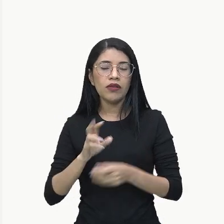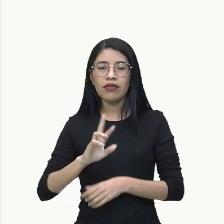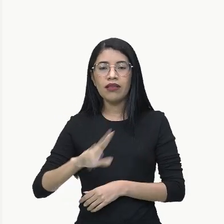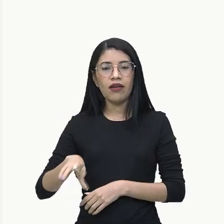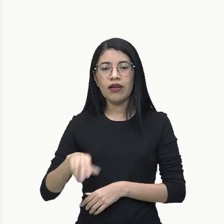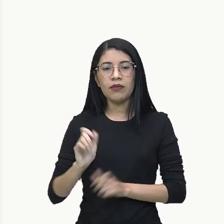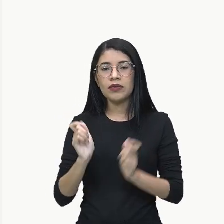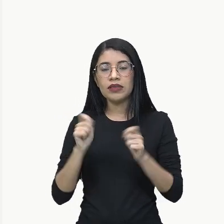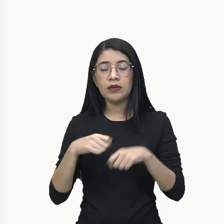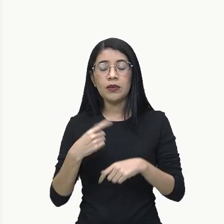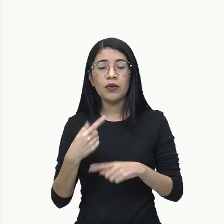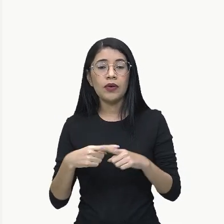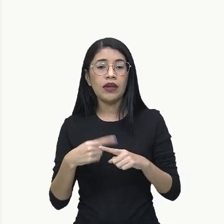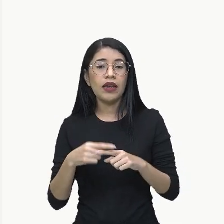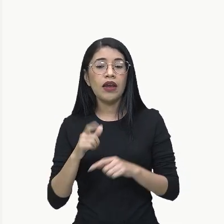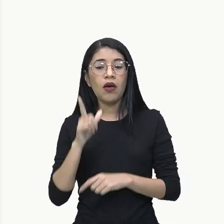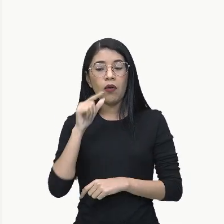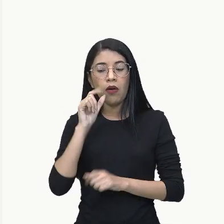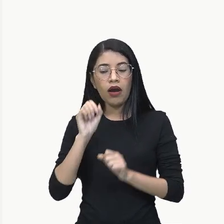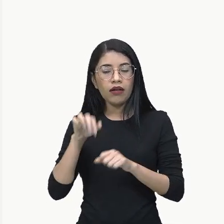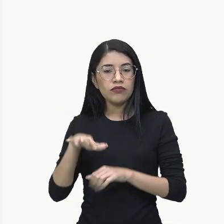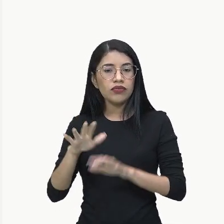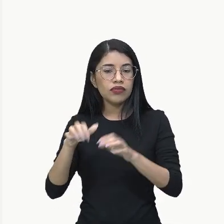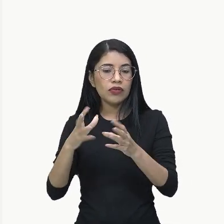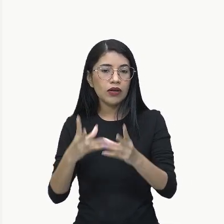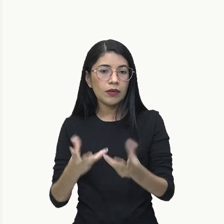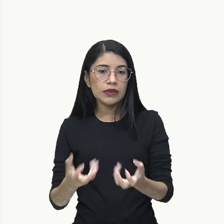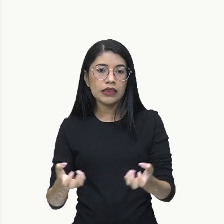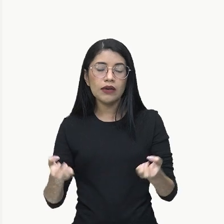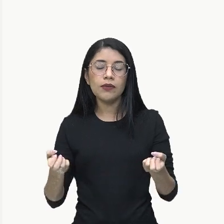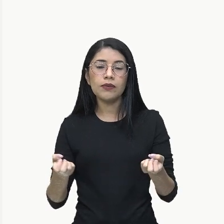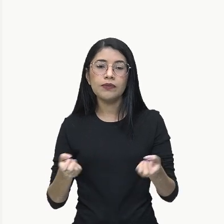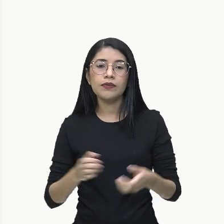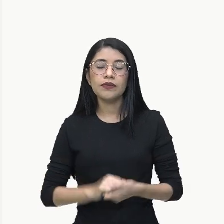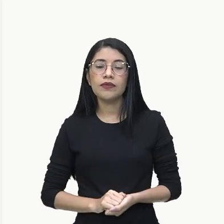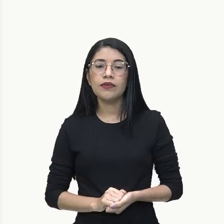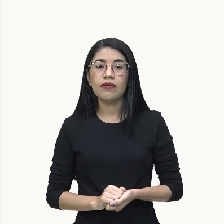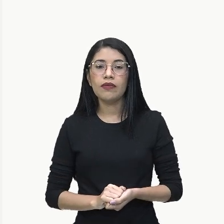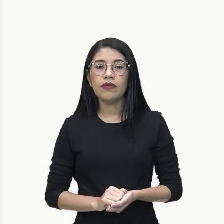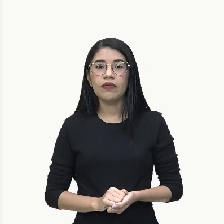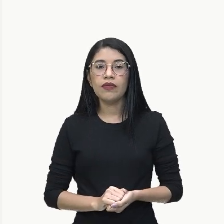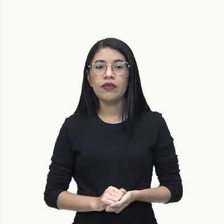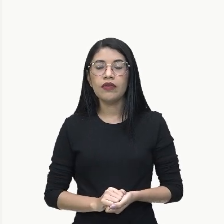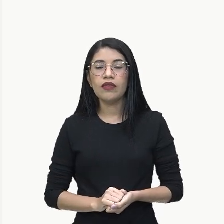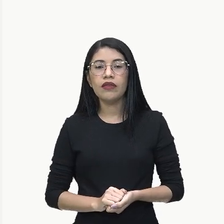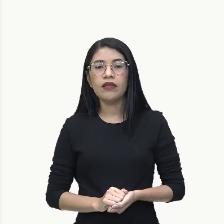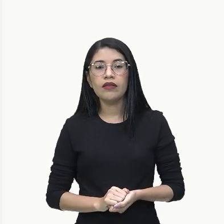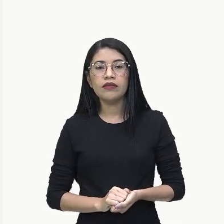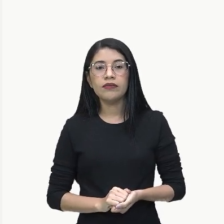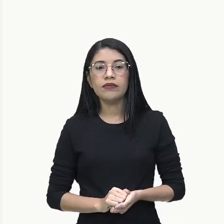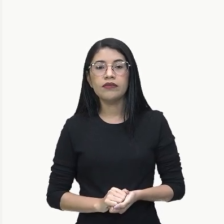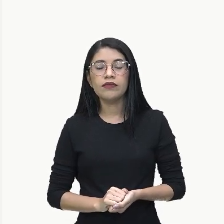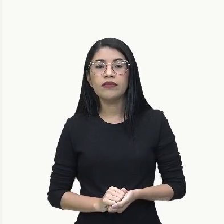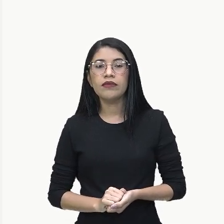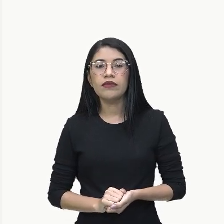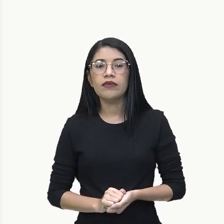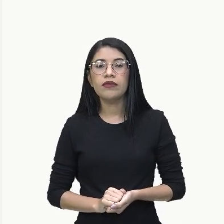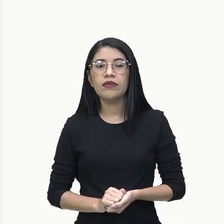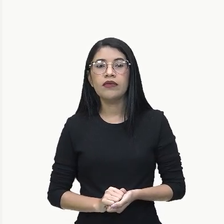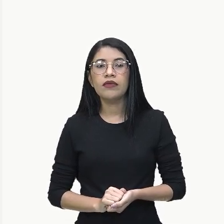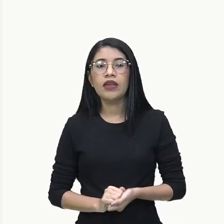Porque iria morrer neste mar, mas o mar secou. Não é? Vejam aí. E aí